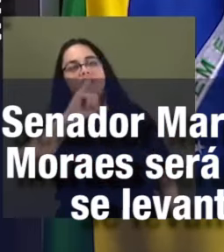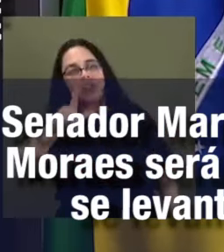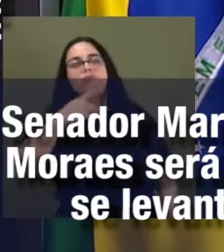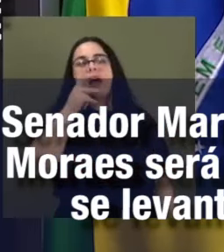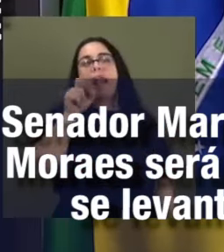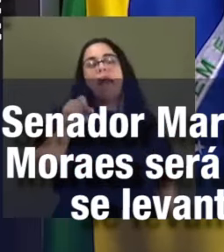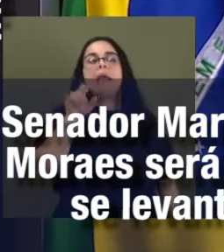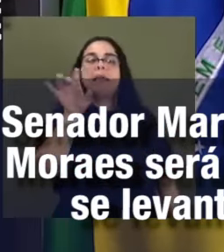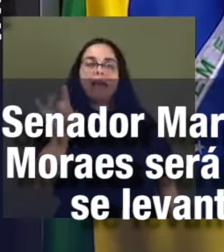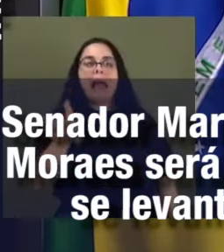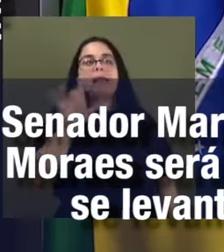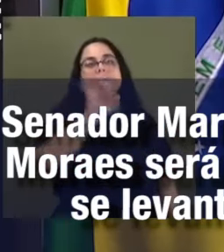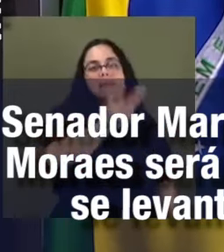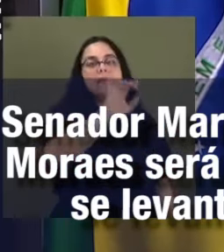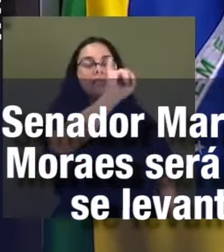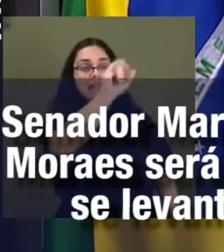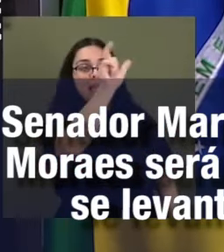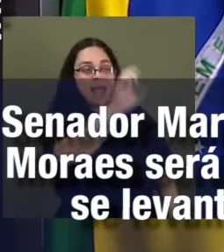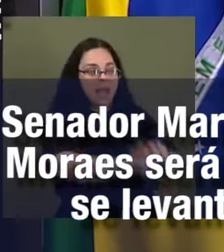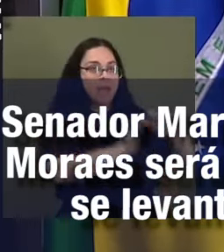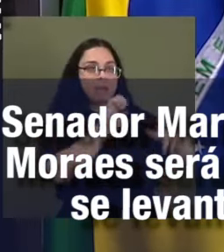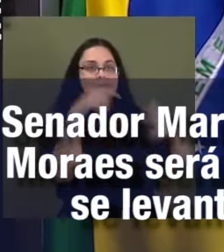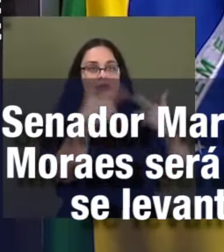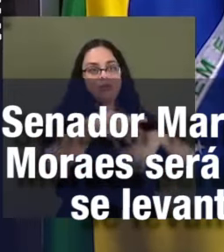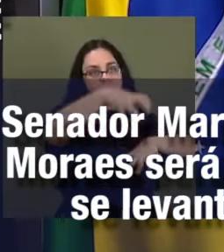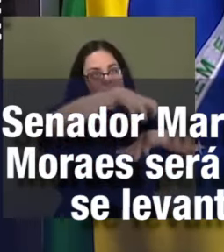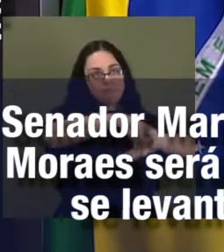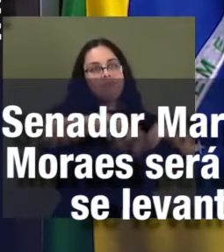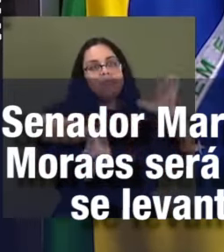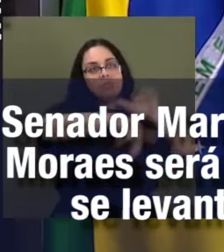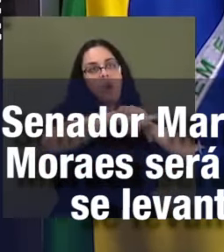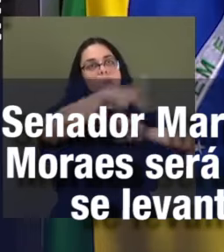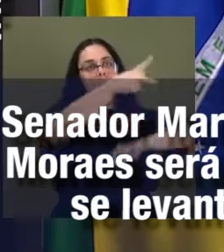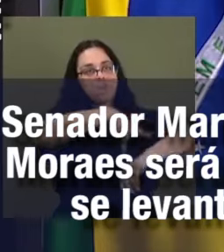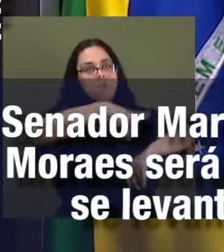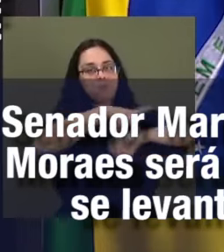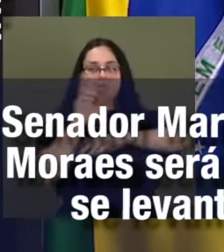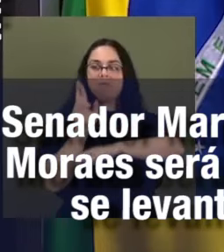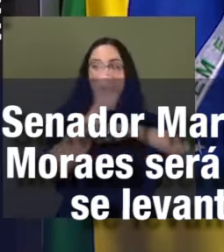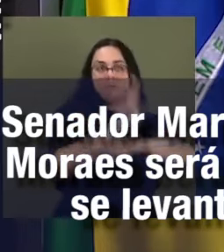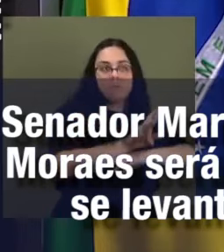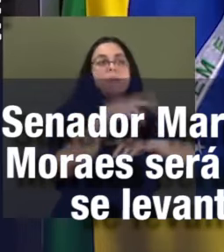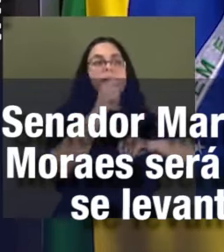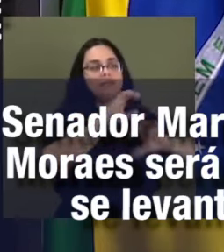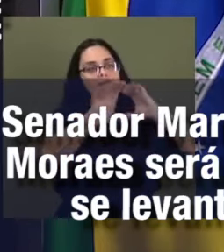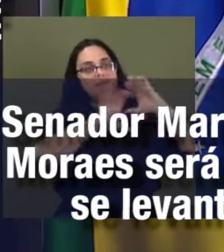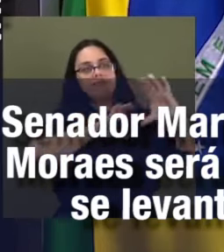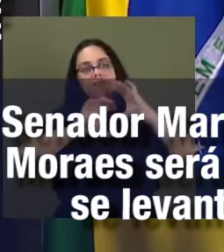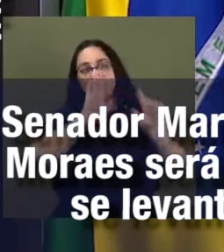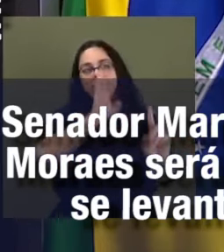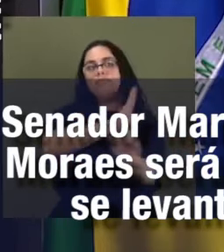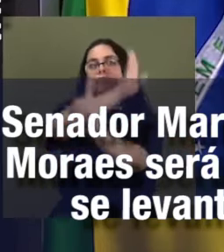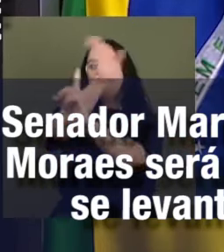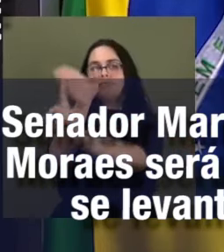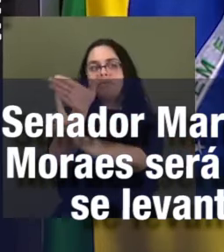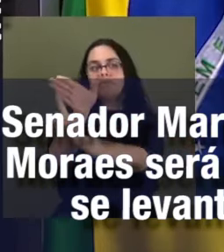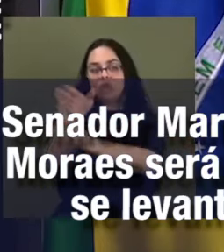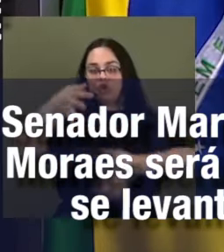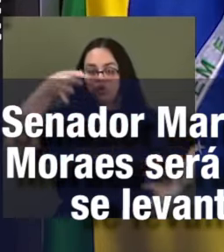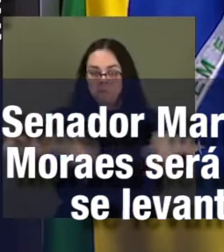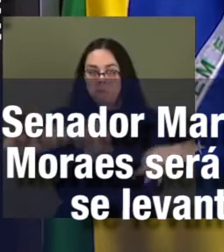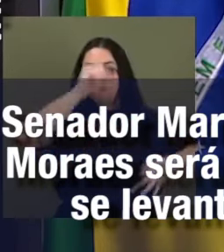diz: caso a empresa não tenha uma sede própria no país e um representante, que se tenha um canal de comunicação direto da